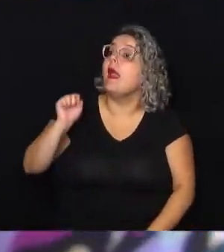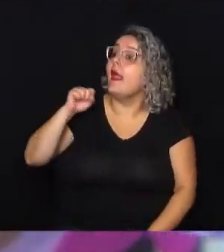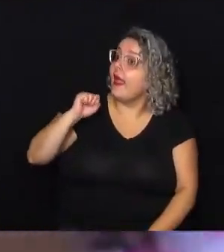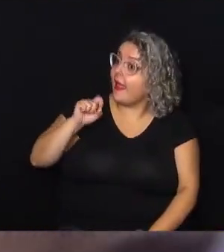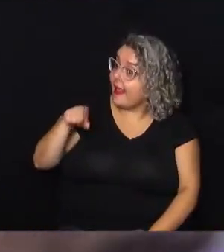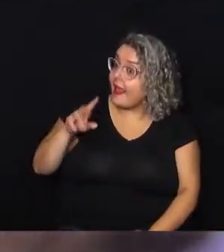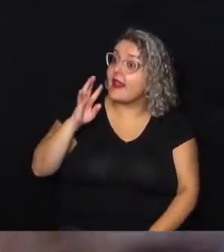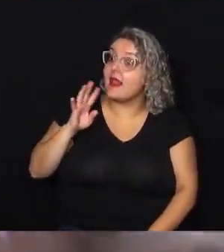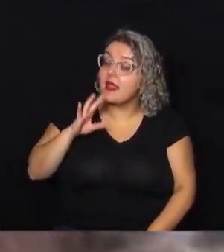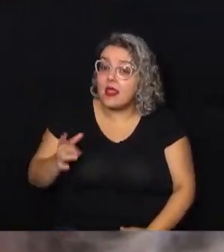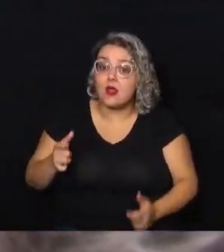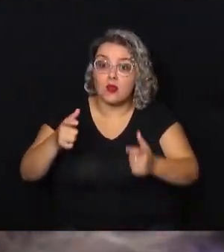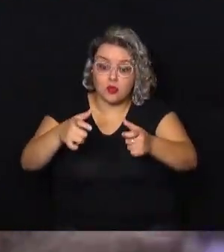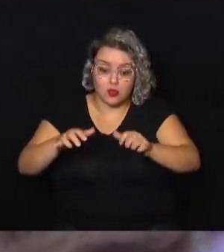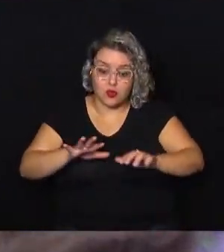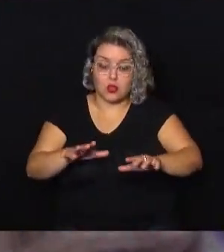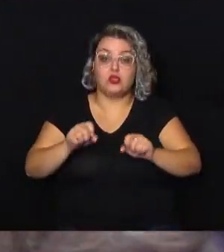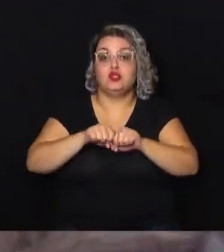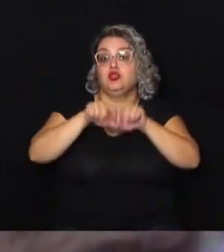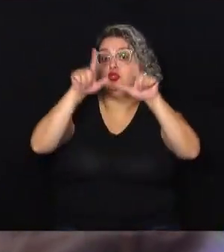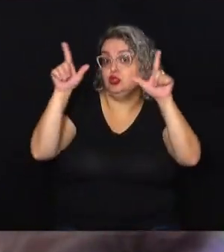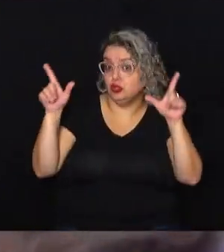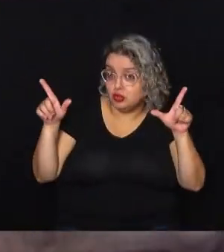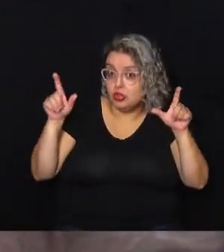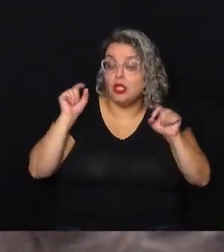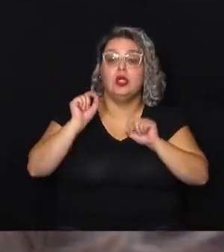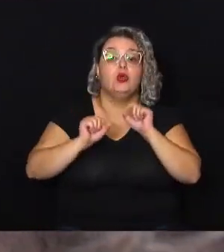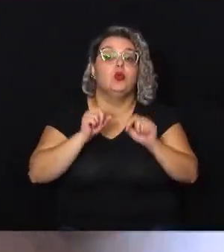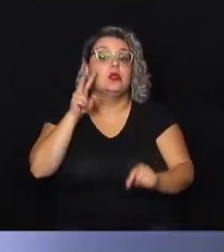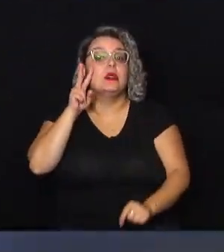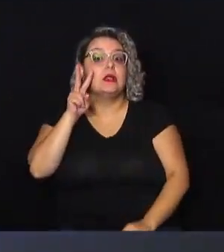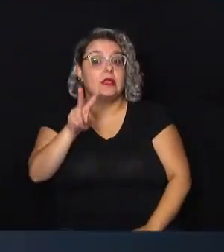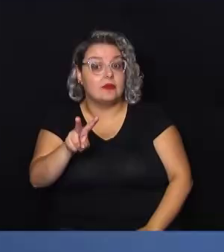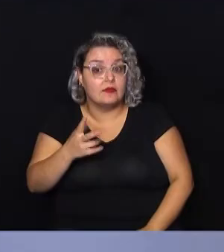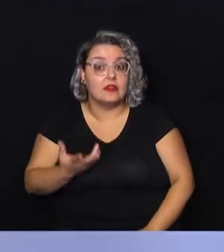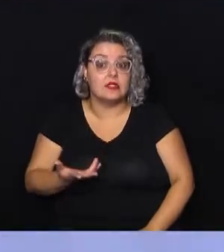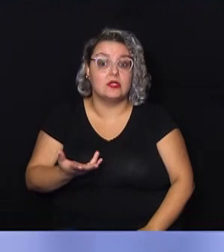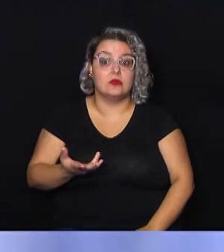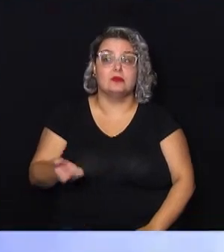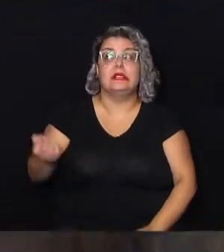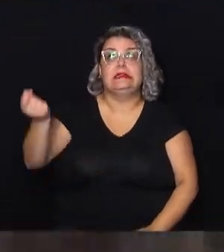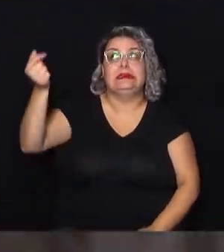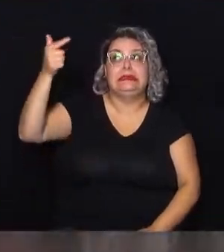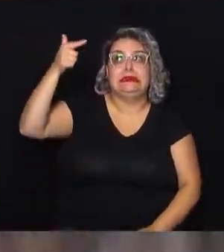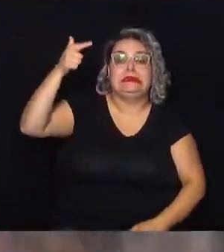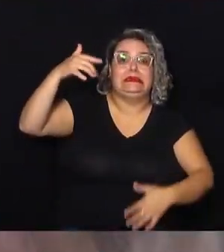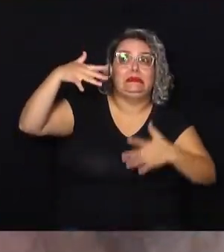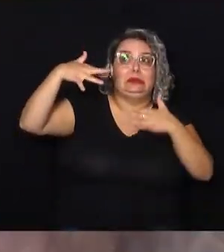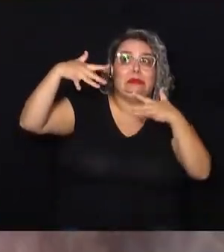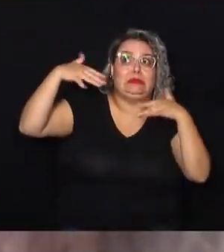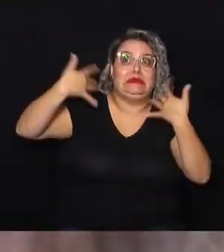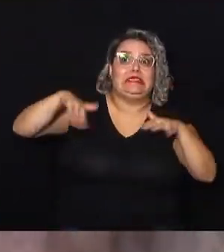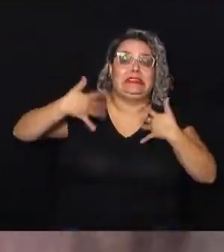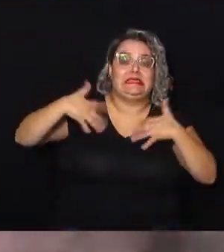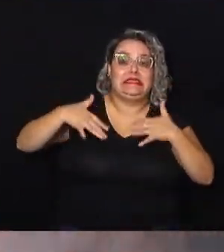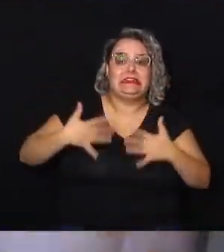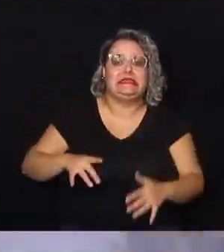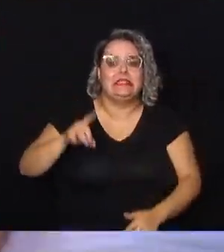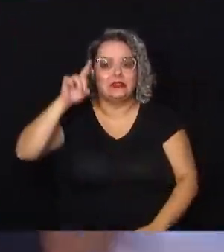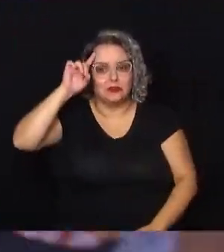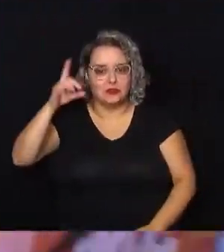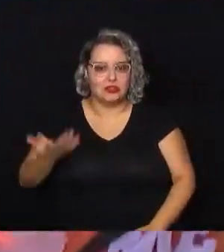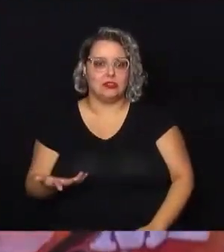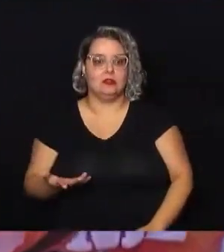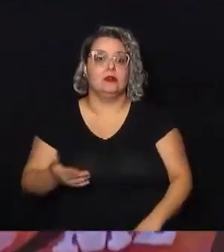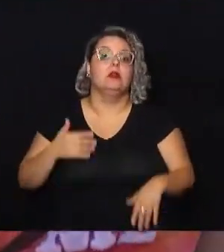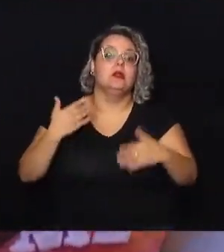muitos bloquinhos diurnos. E o que a gente tem visto é que o sol está rachando durante o dia. Então,